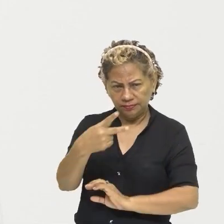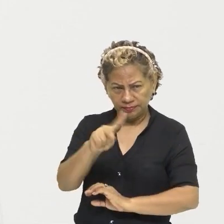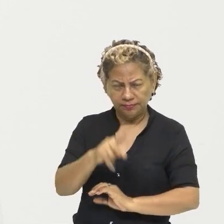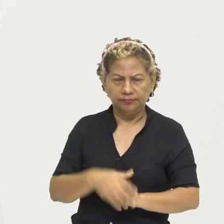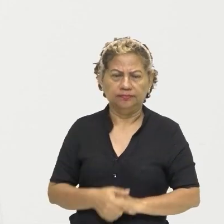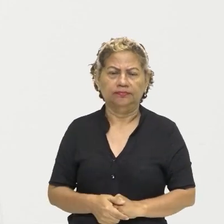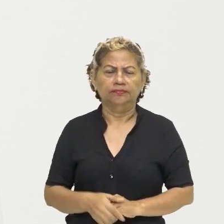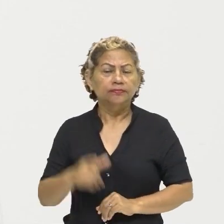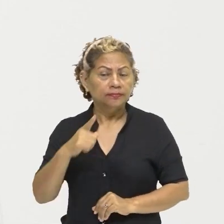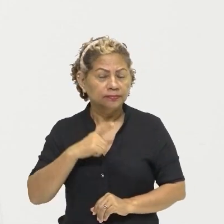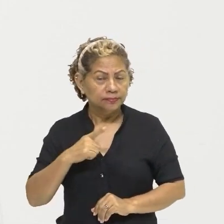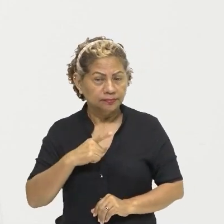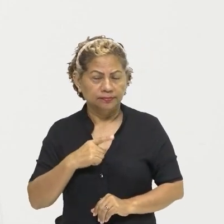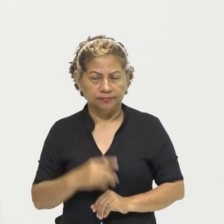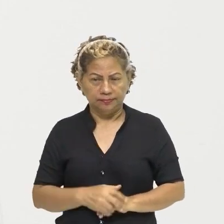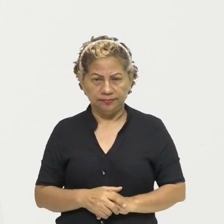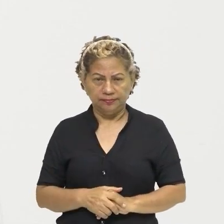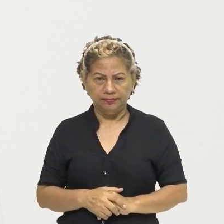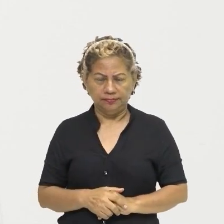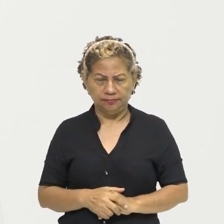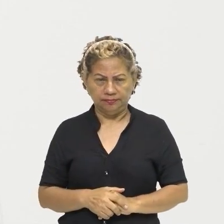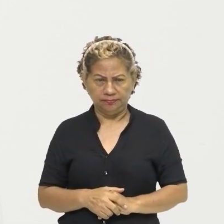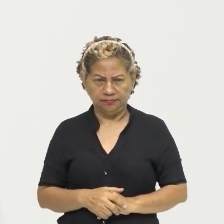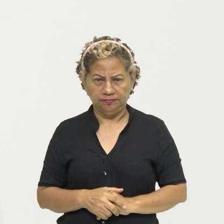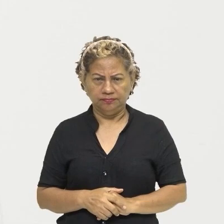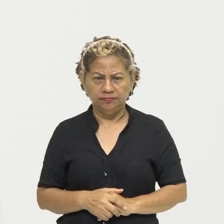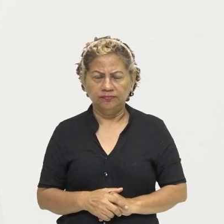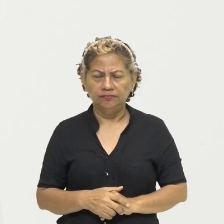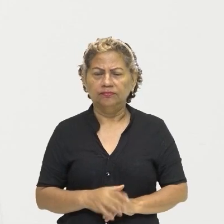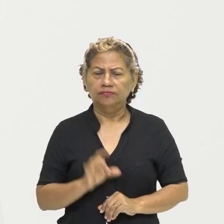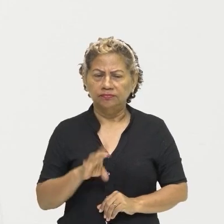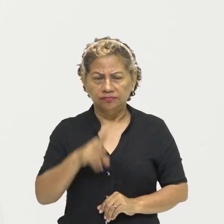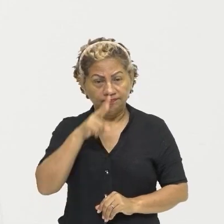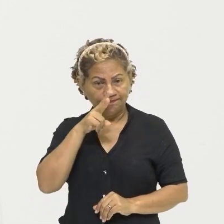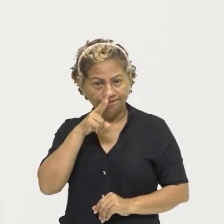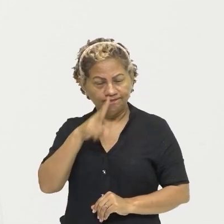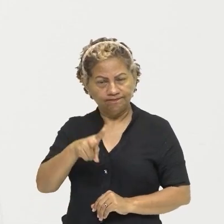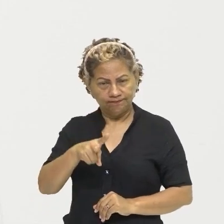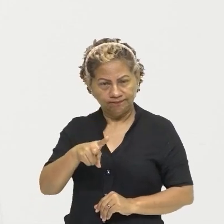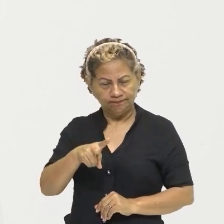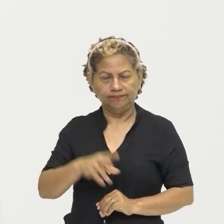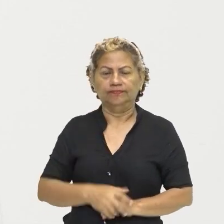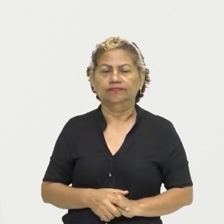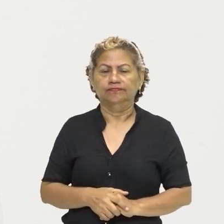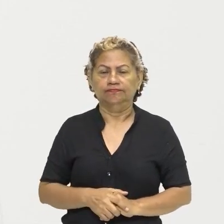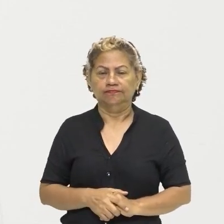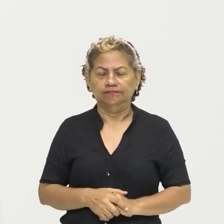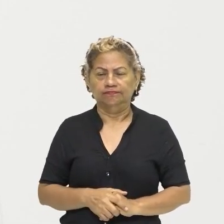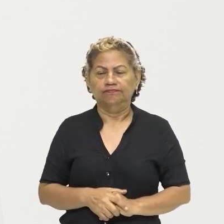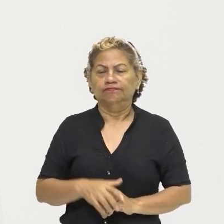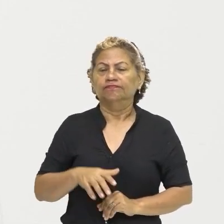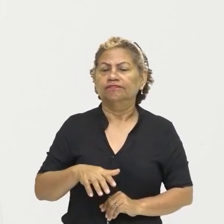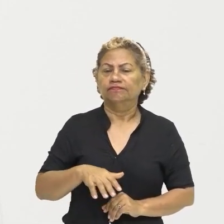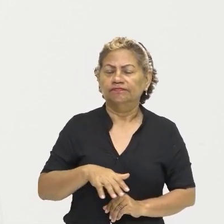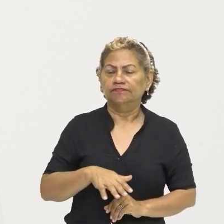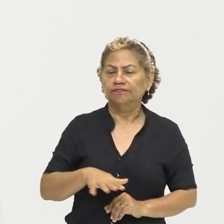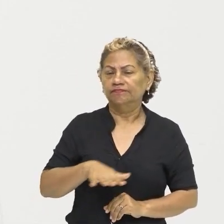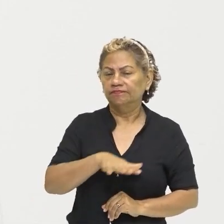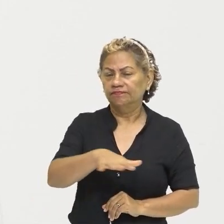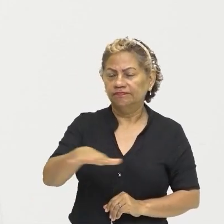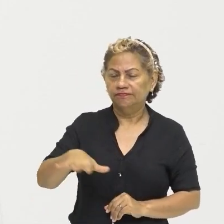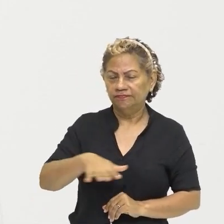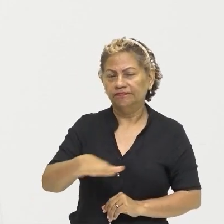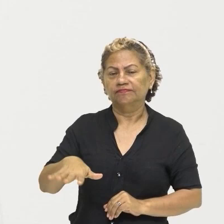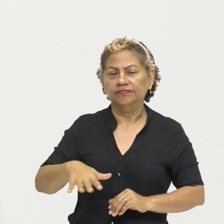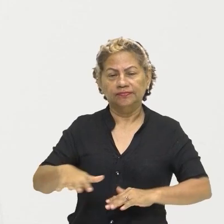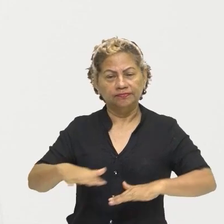única força atuante no sistema, estrela-planeta, seja a força gravitacional, são